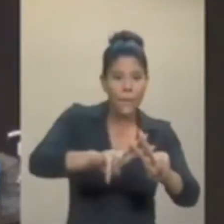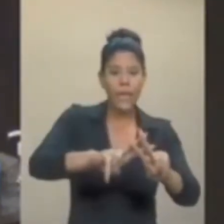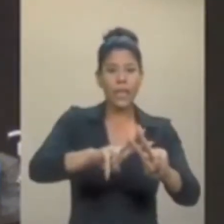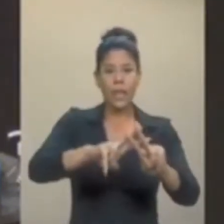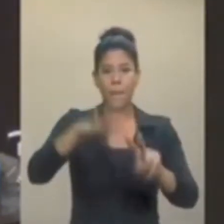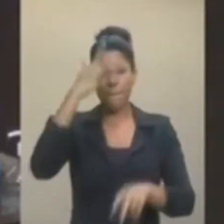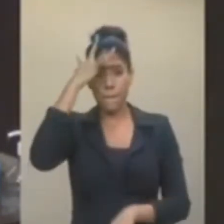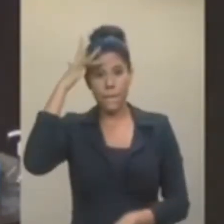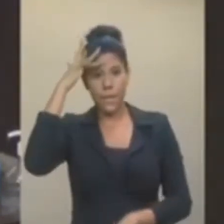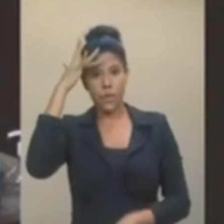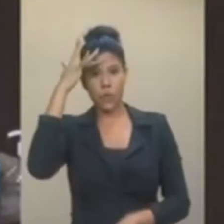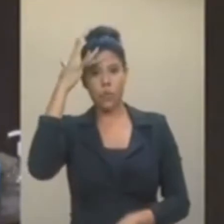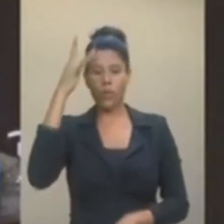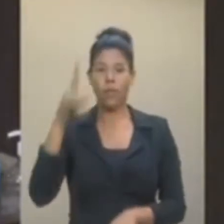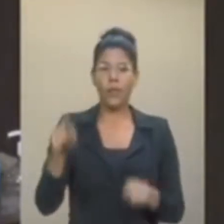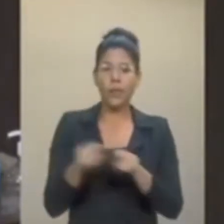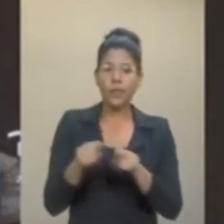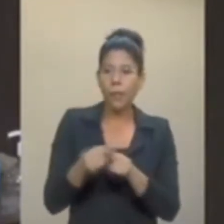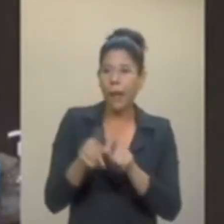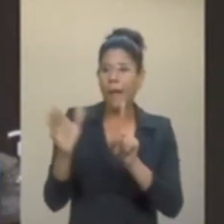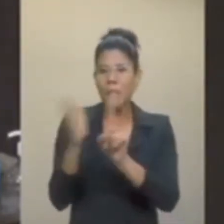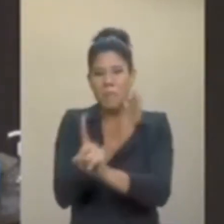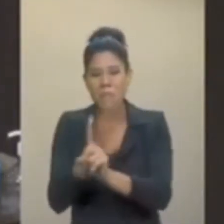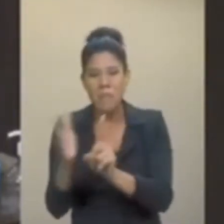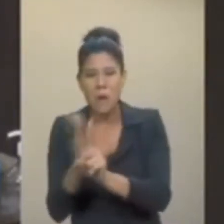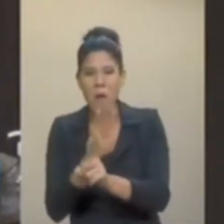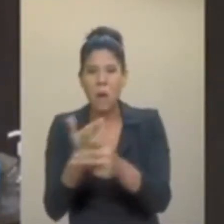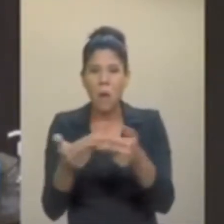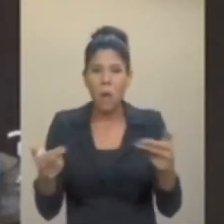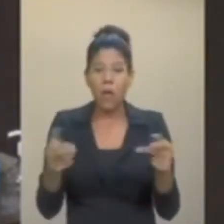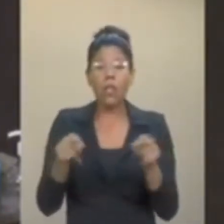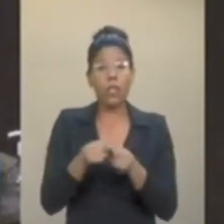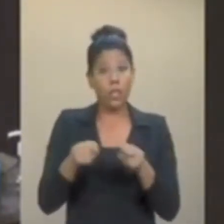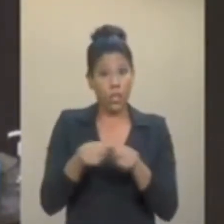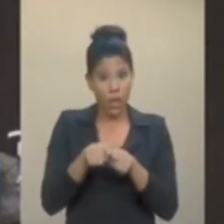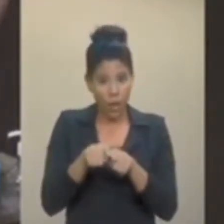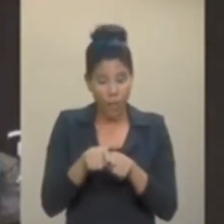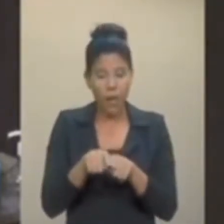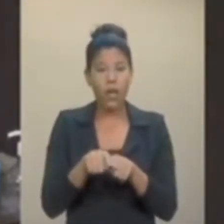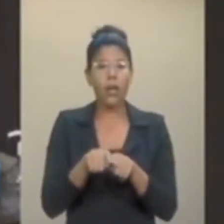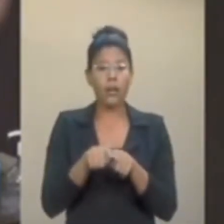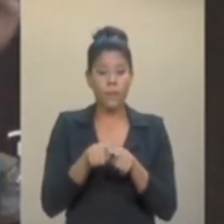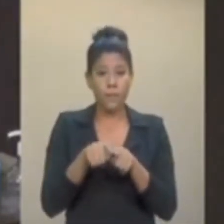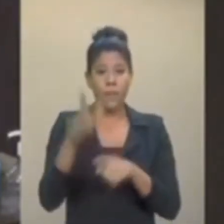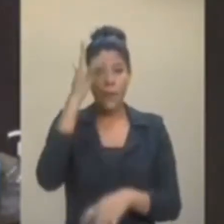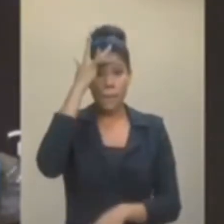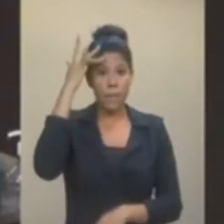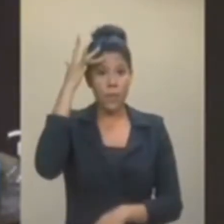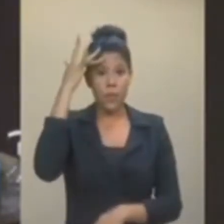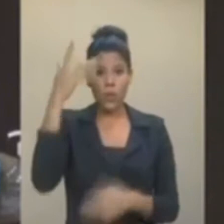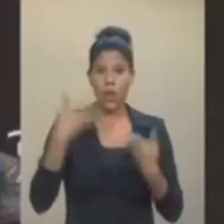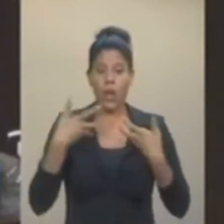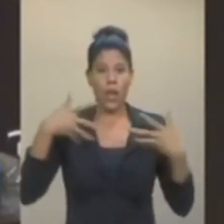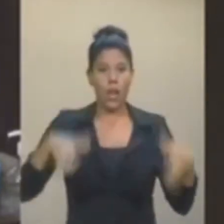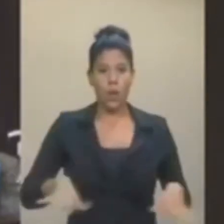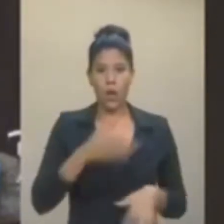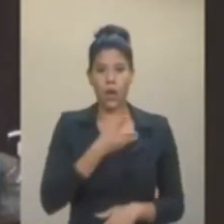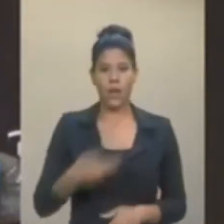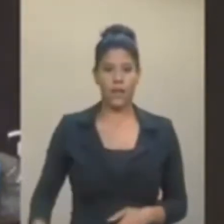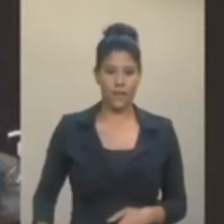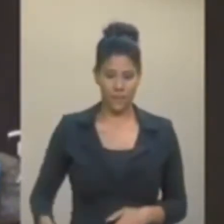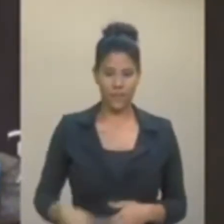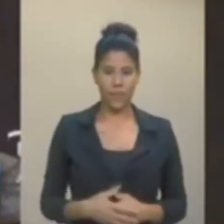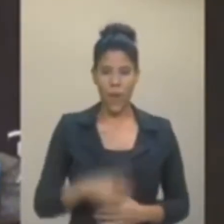para torturar e para perseguir aqueles que lhe faziam oposição. Me